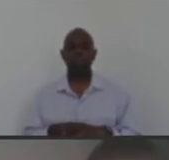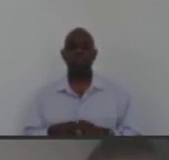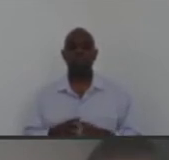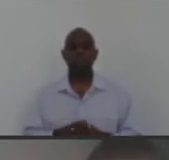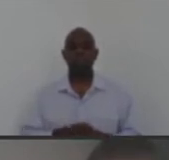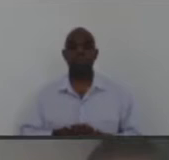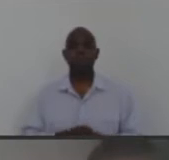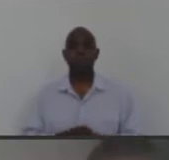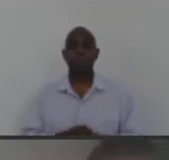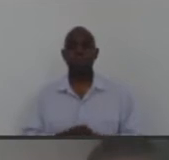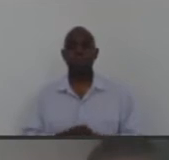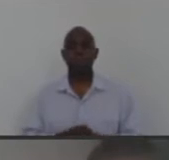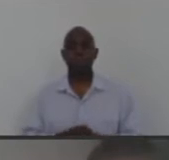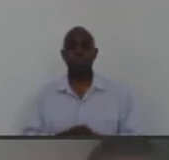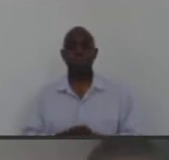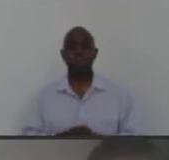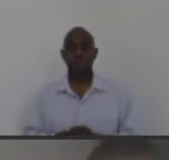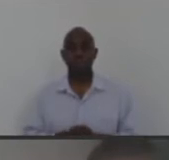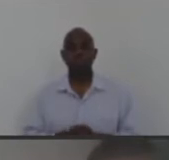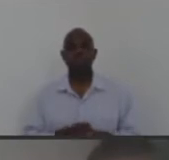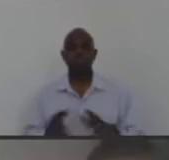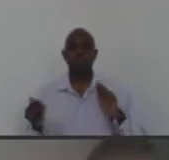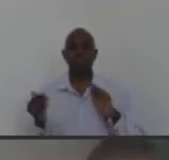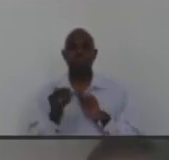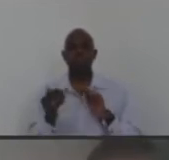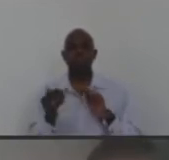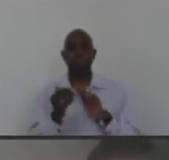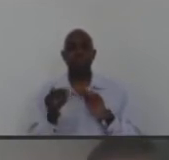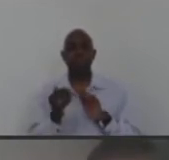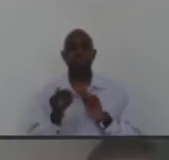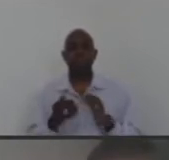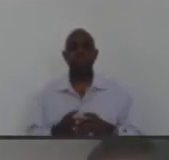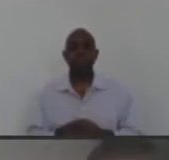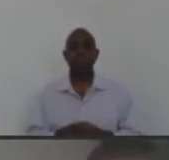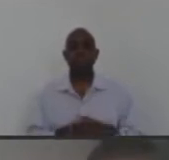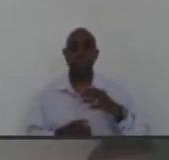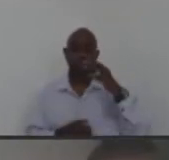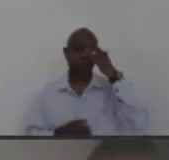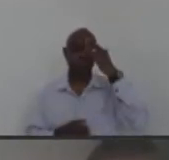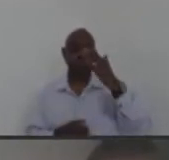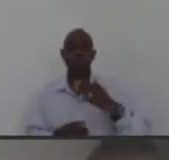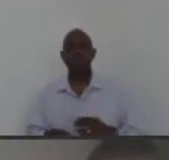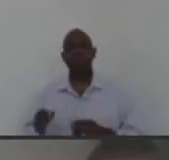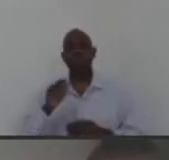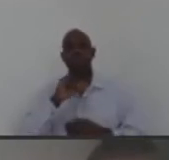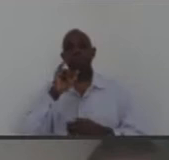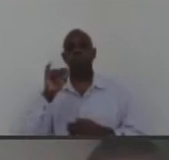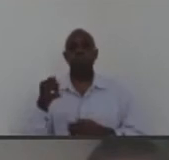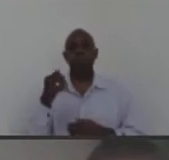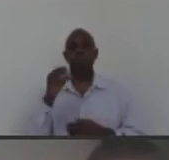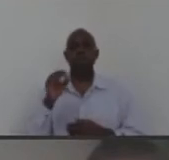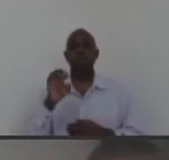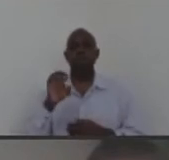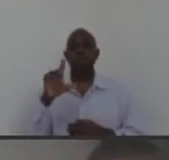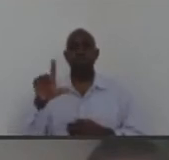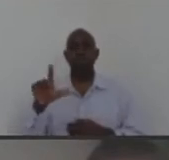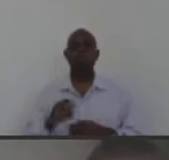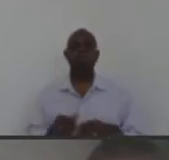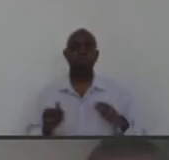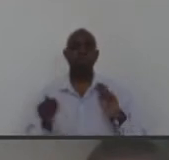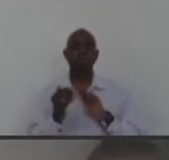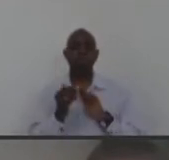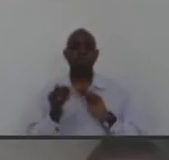O senhor pode registrar. Favorável. Obrigado, Excelência. Vereador Joel Cardoso. Favorável,